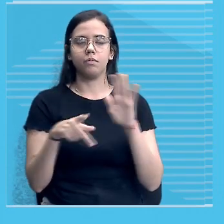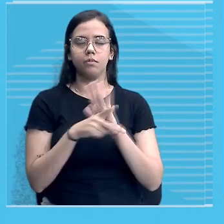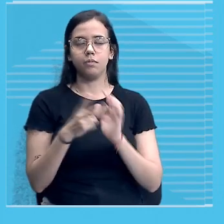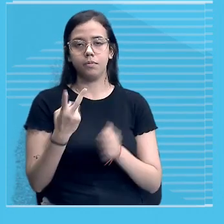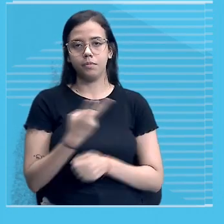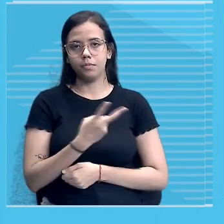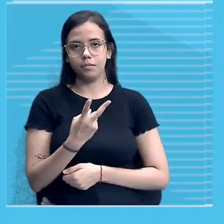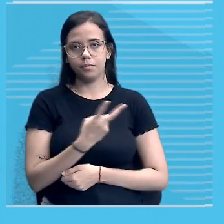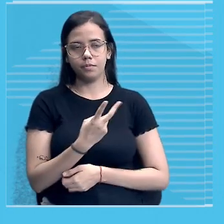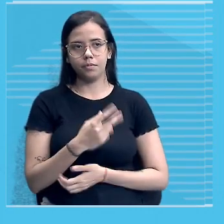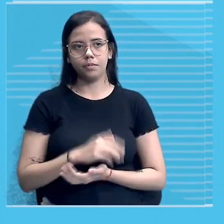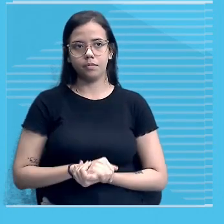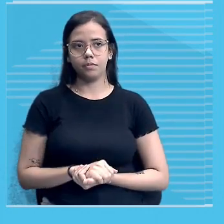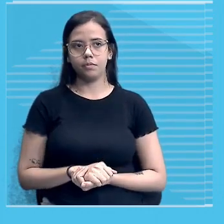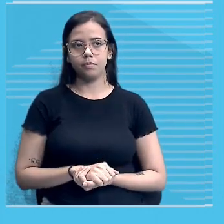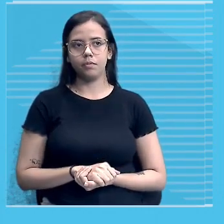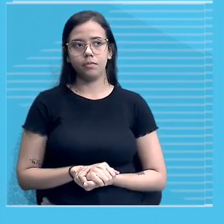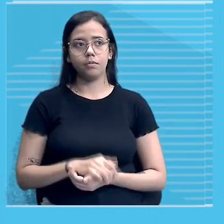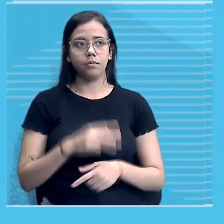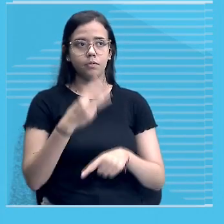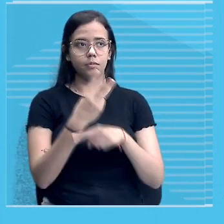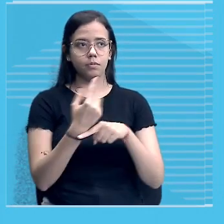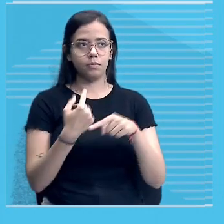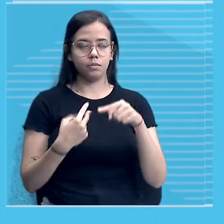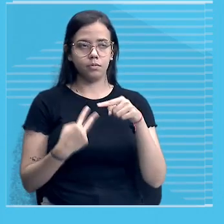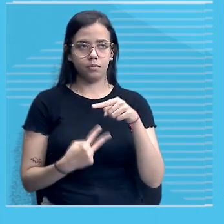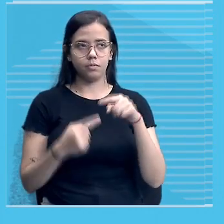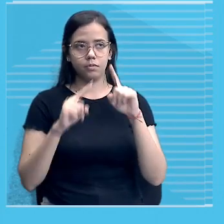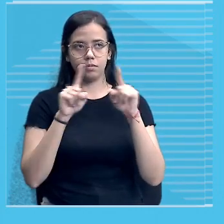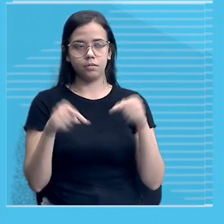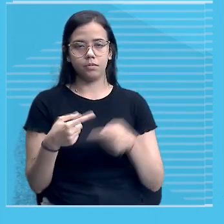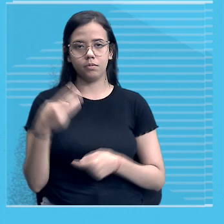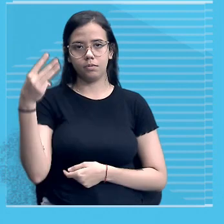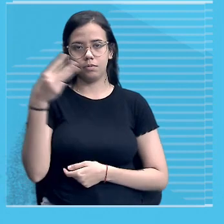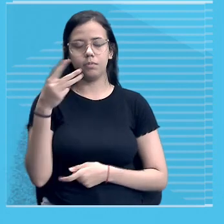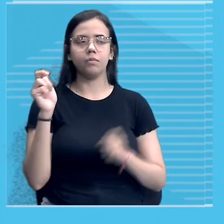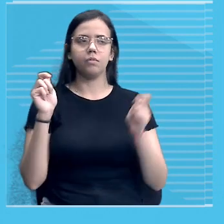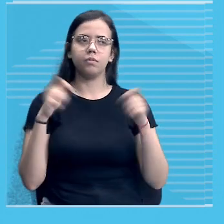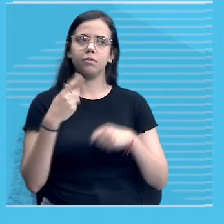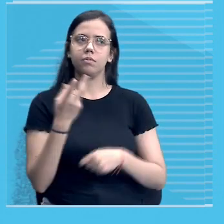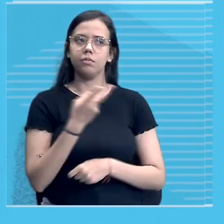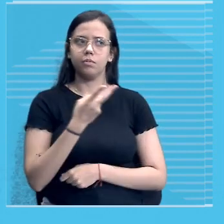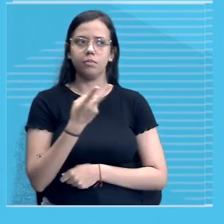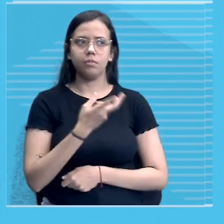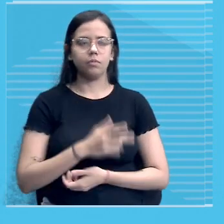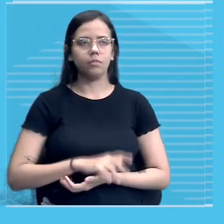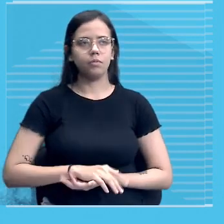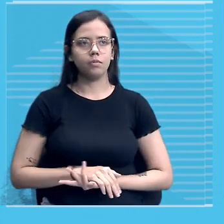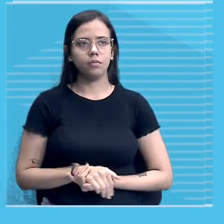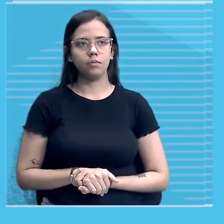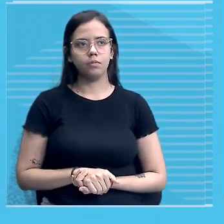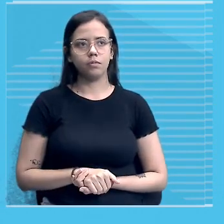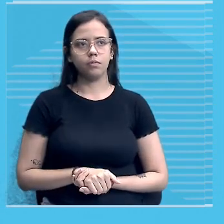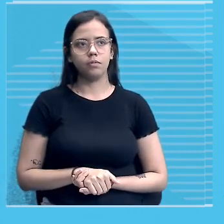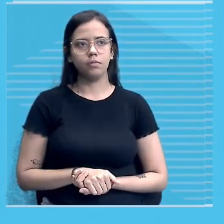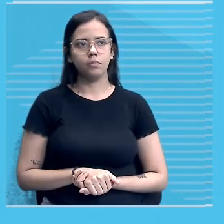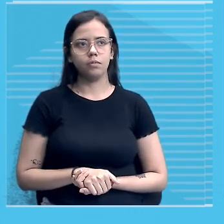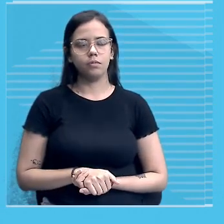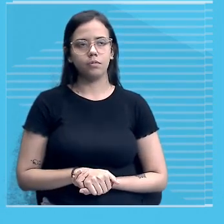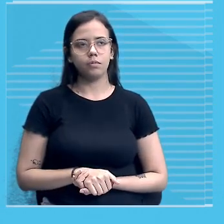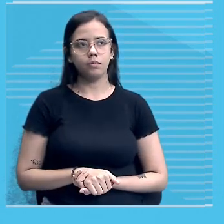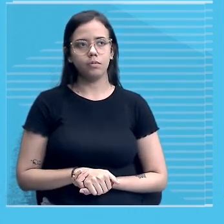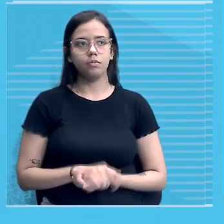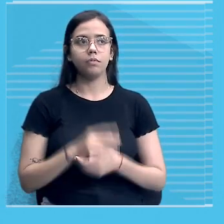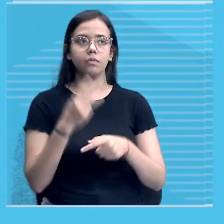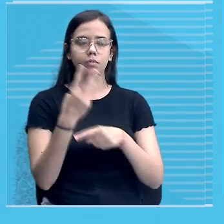esse três que tá lá em cima como expoente ele serve para os dois serve tanto para o 3 que é